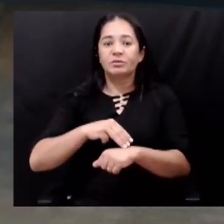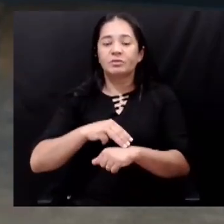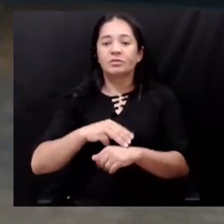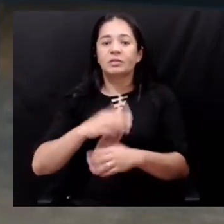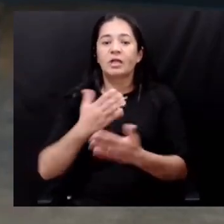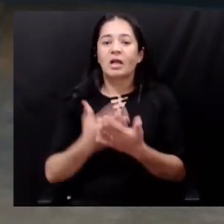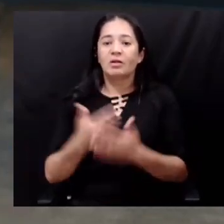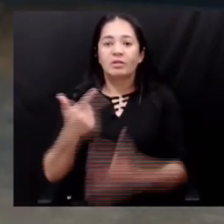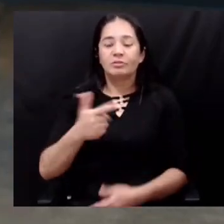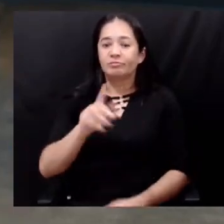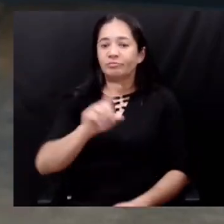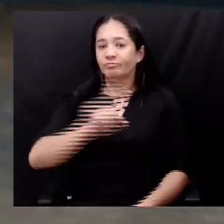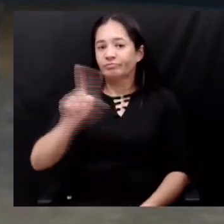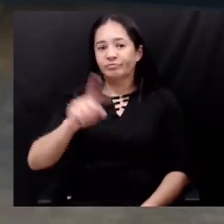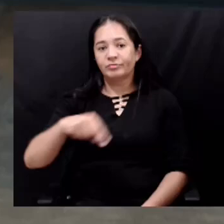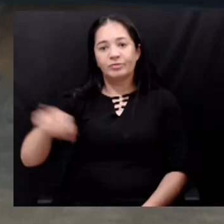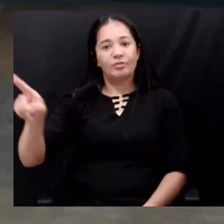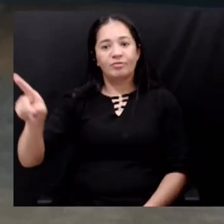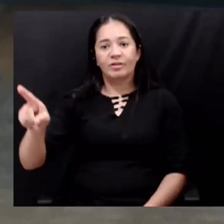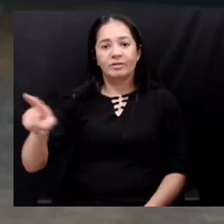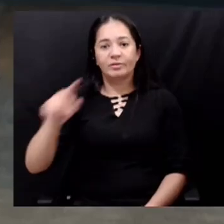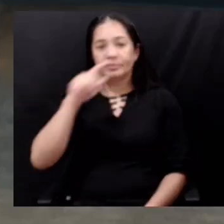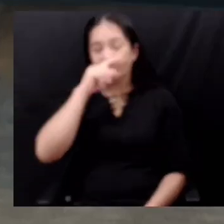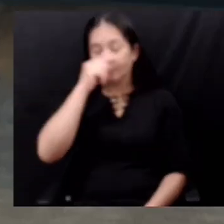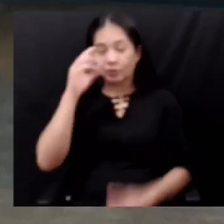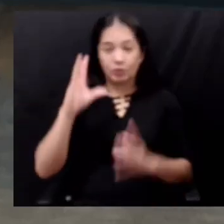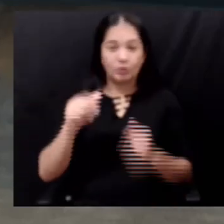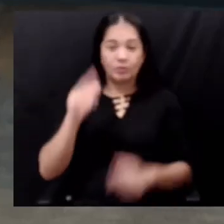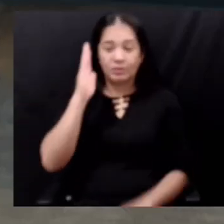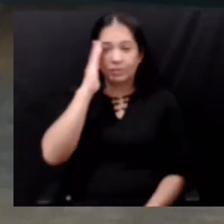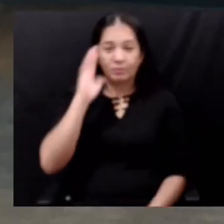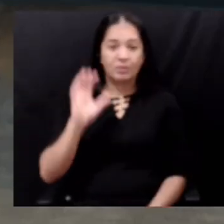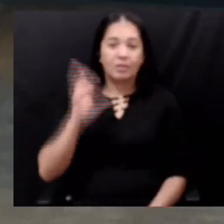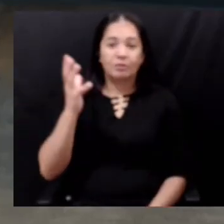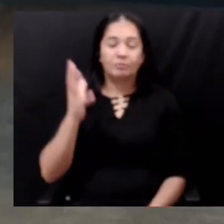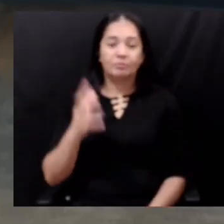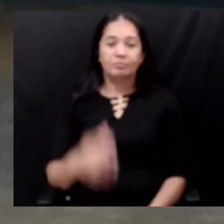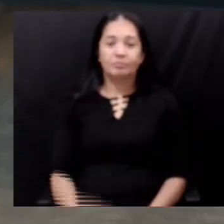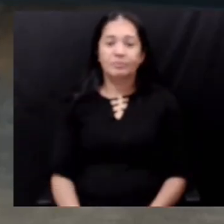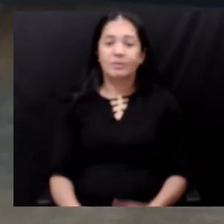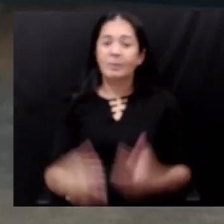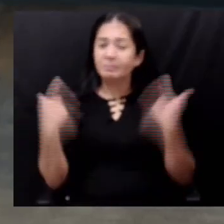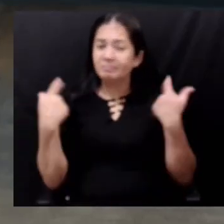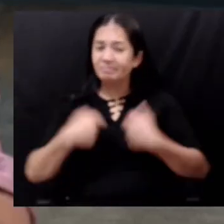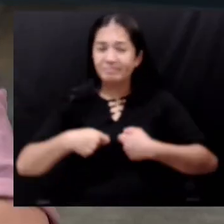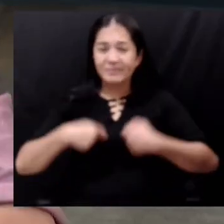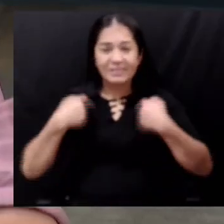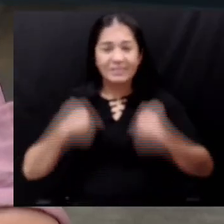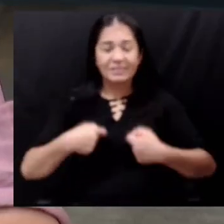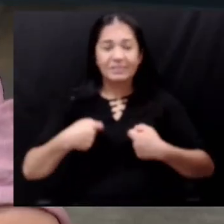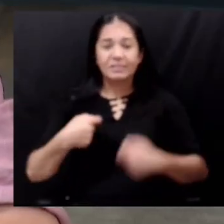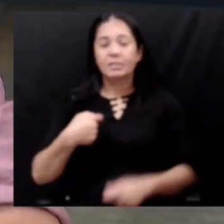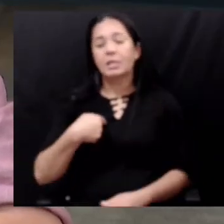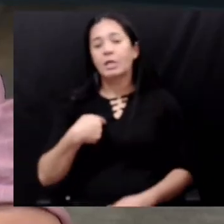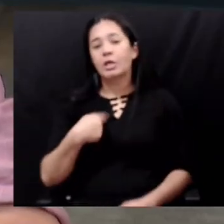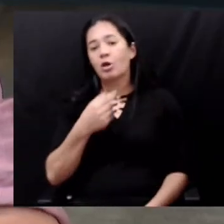que está acontecendo isso, né? Então, é muito necessário. E eu deduzo que essa realidade seja de